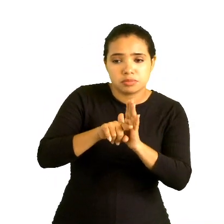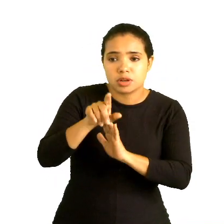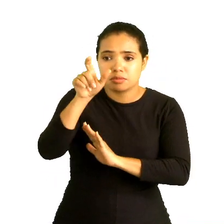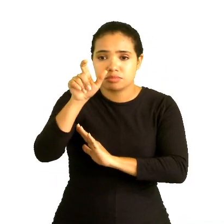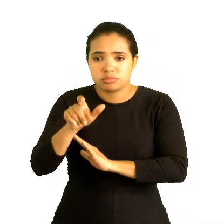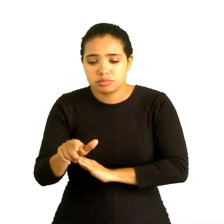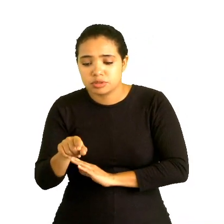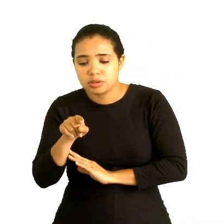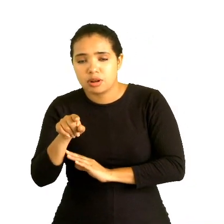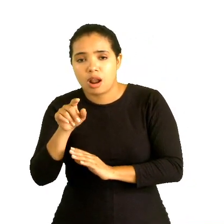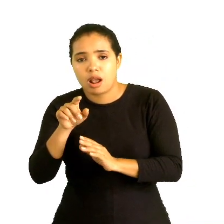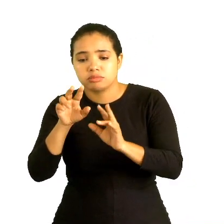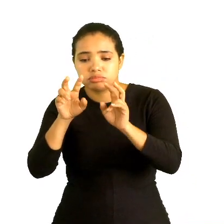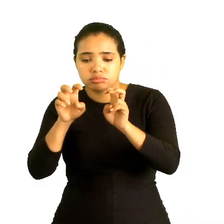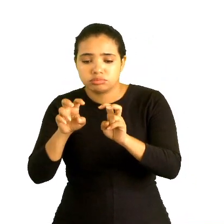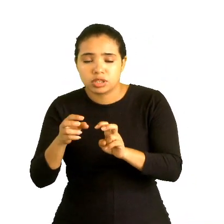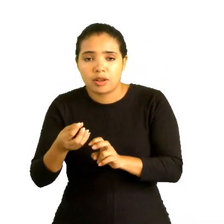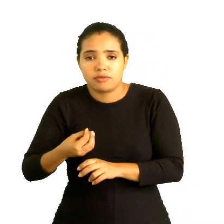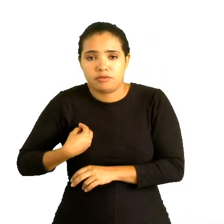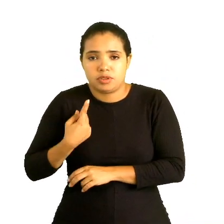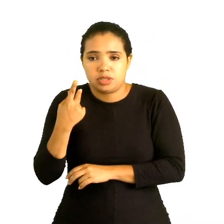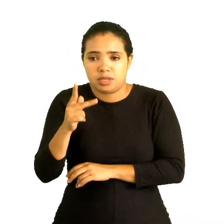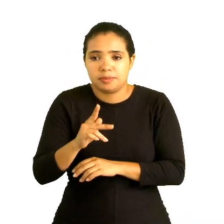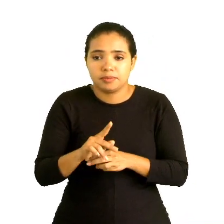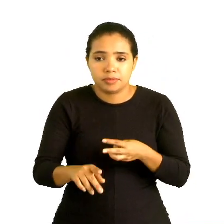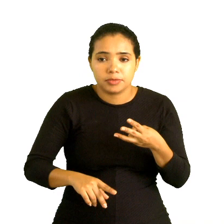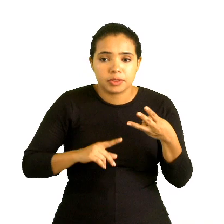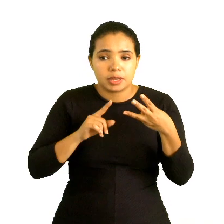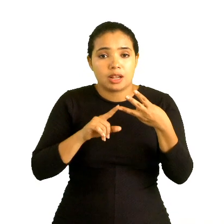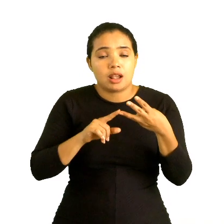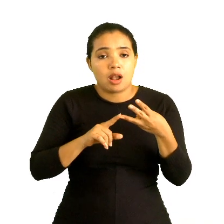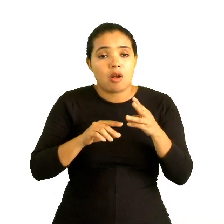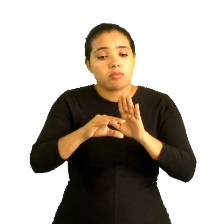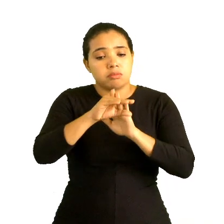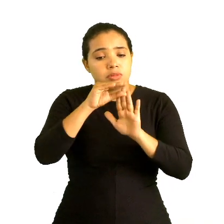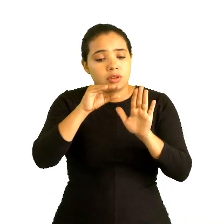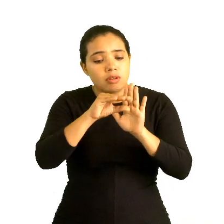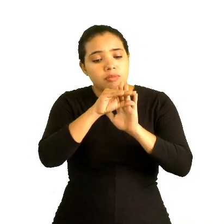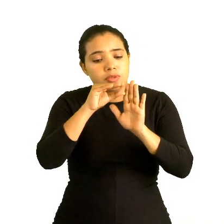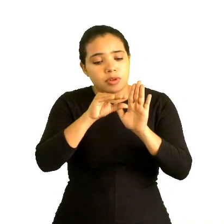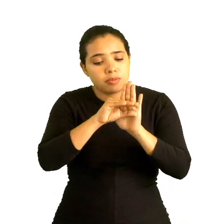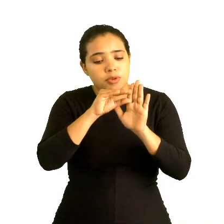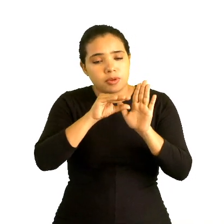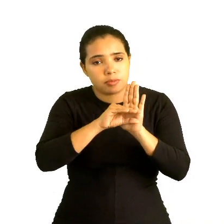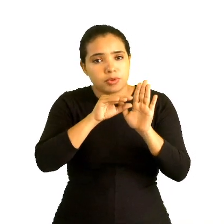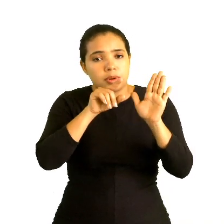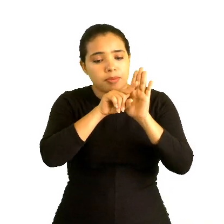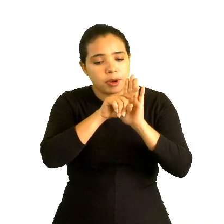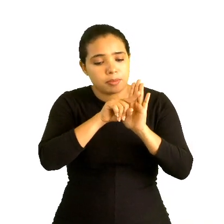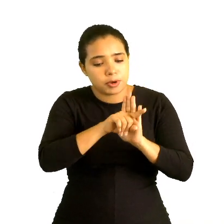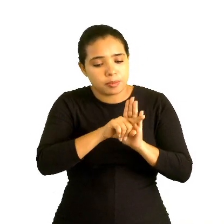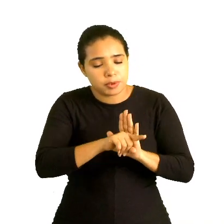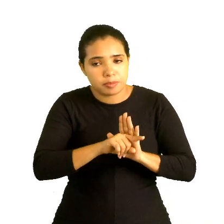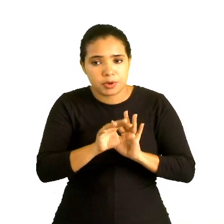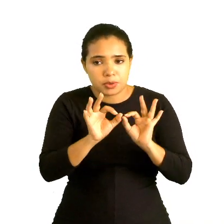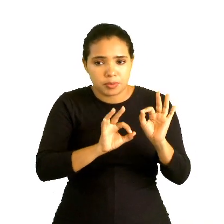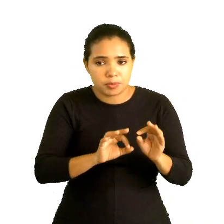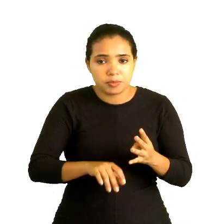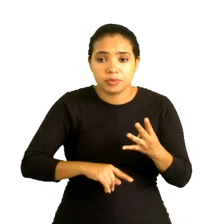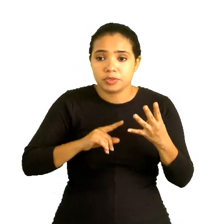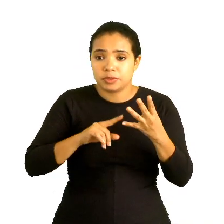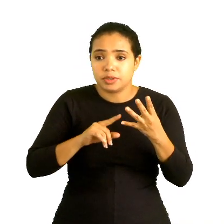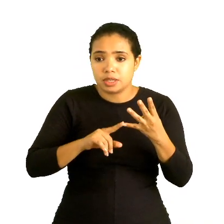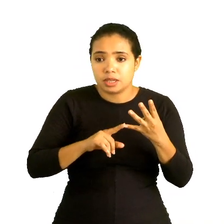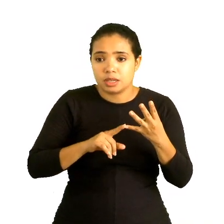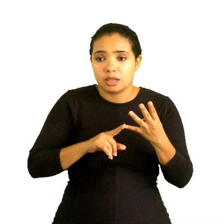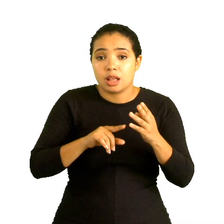entrevistado. Terceiro, faça um roteiro e elabore as perguntas. Quarto,